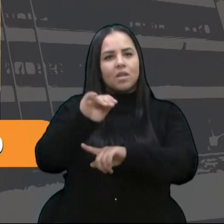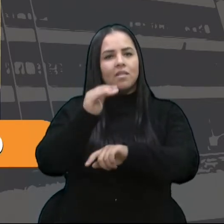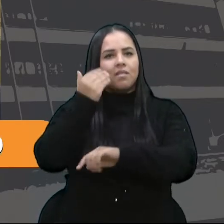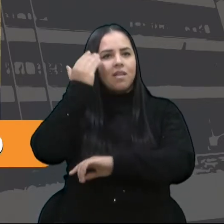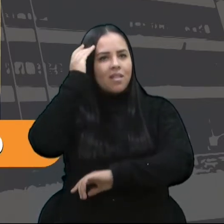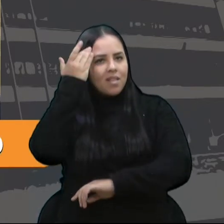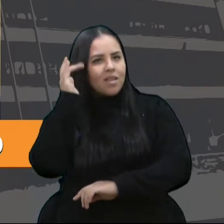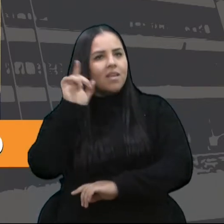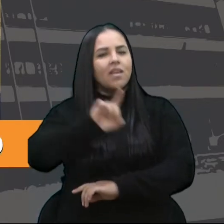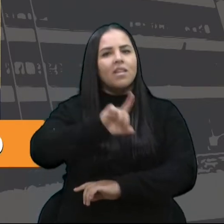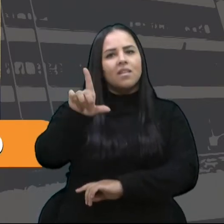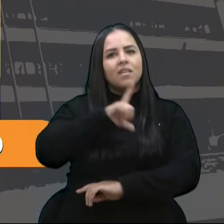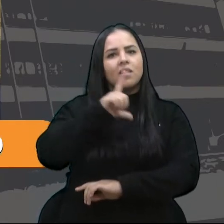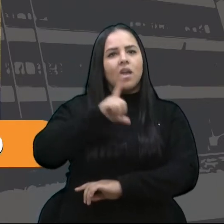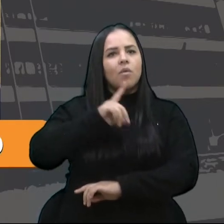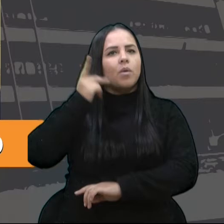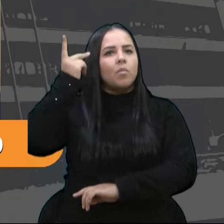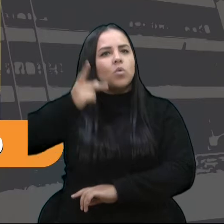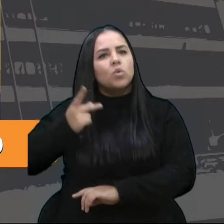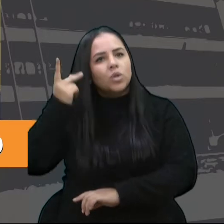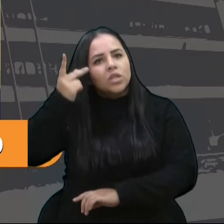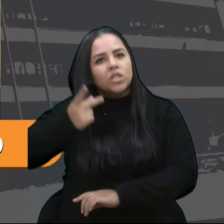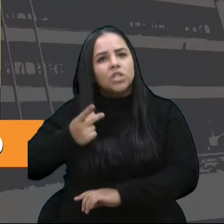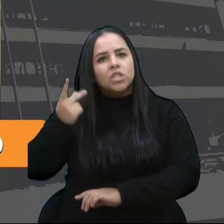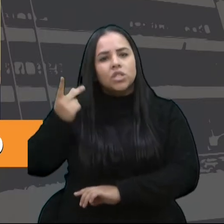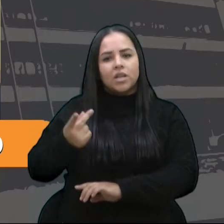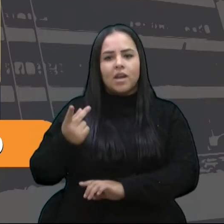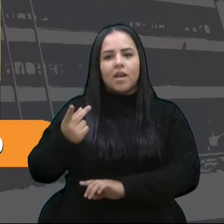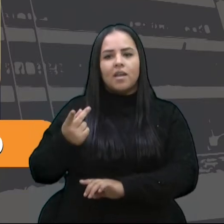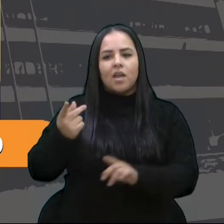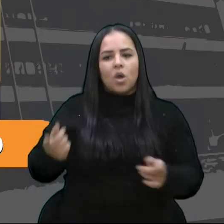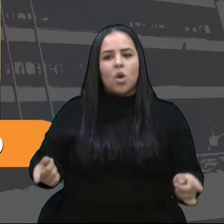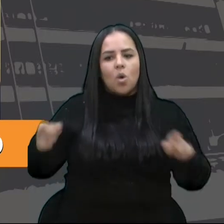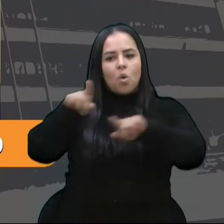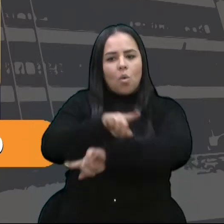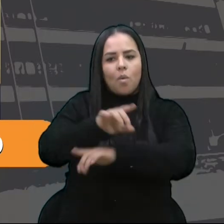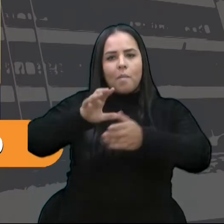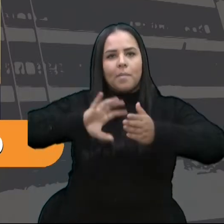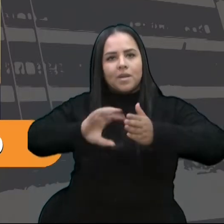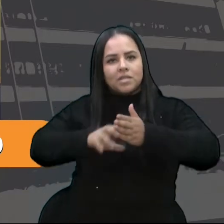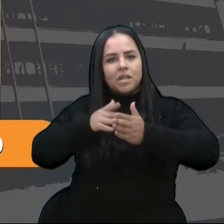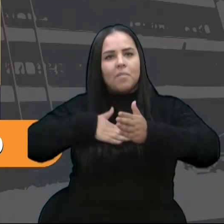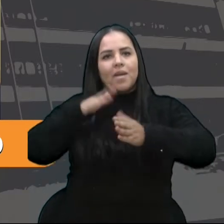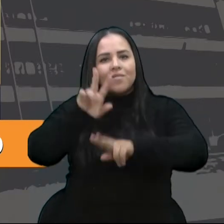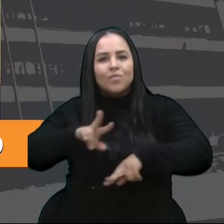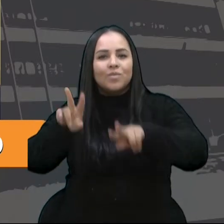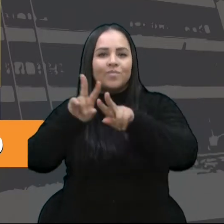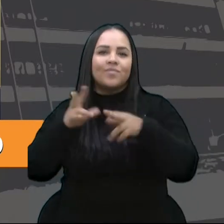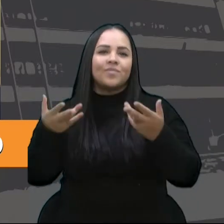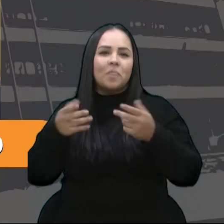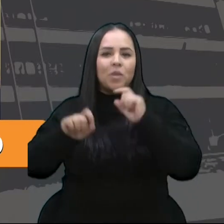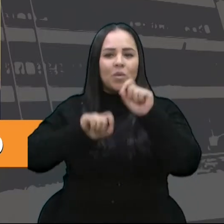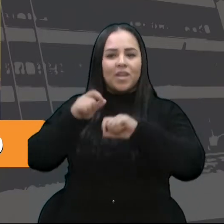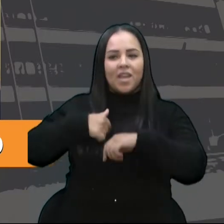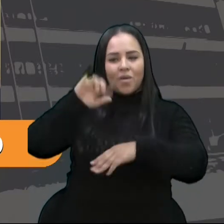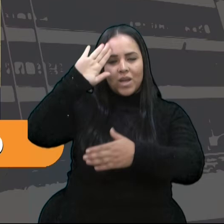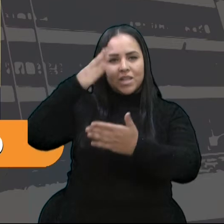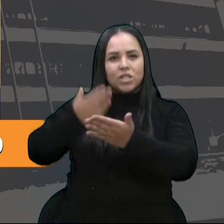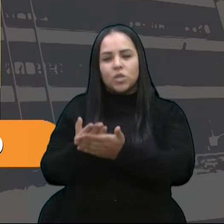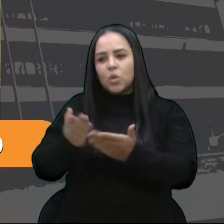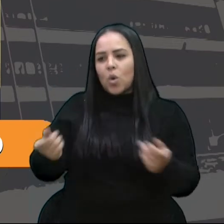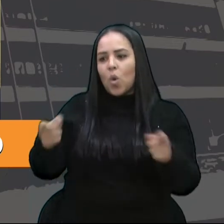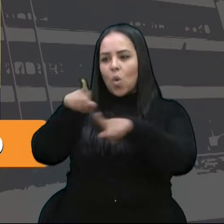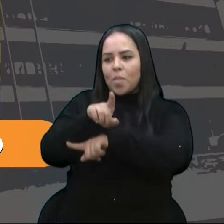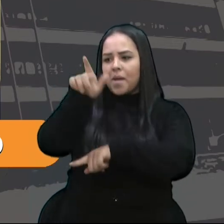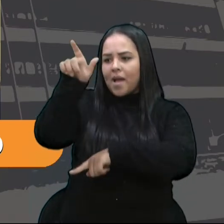uma corrente política partidária e que é contra a minha visão e é contra aquele político que eu defendo. Quando, na